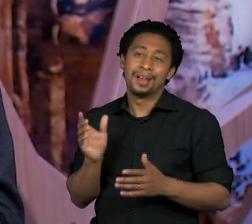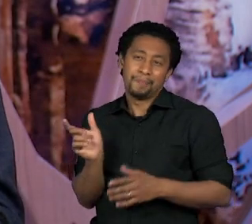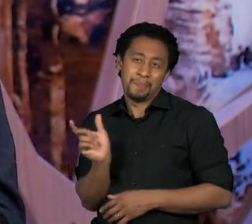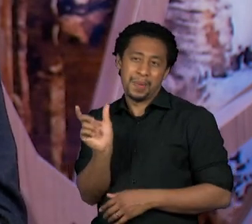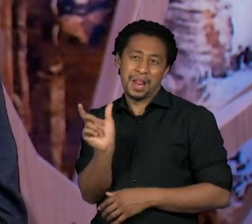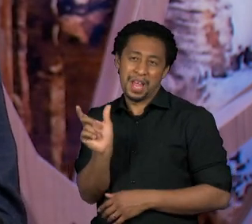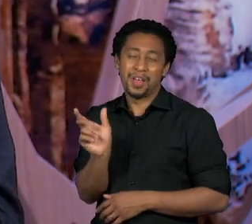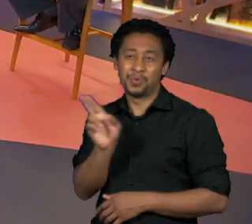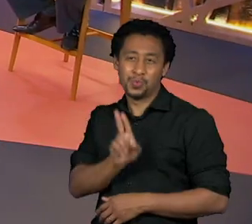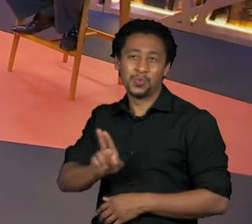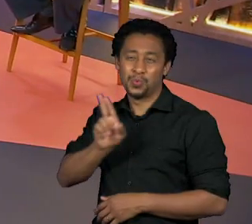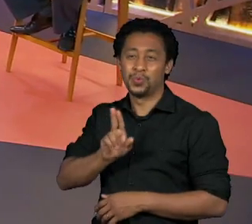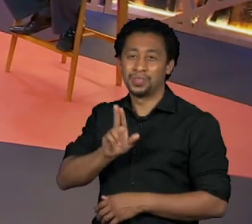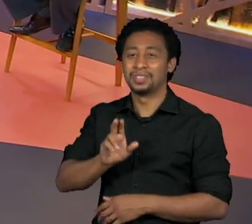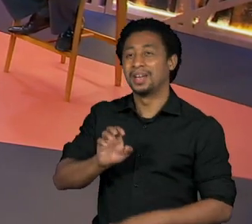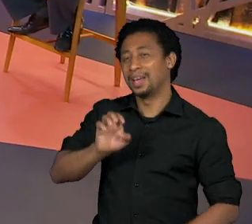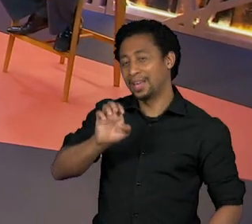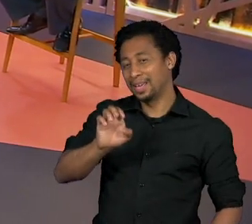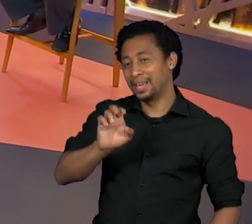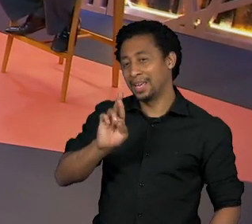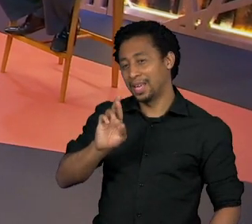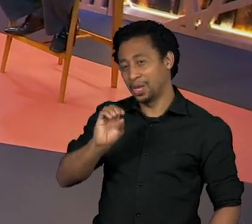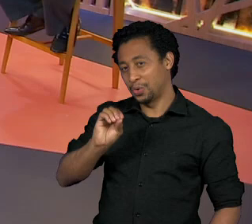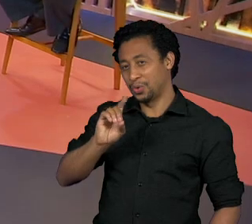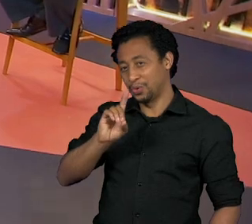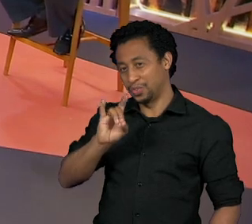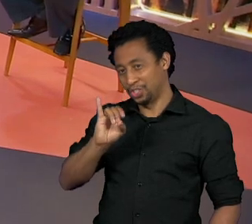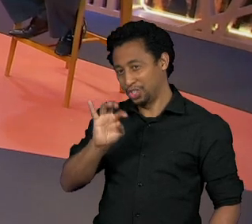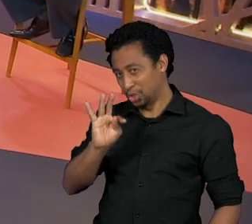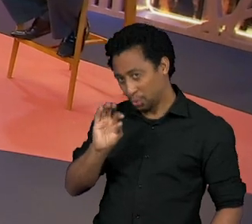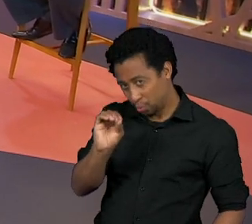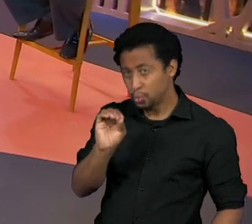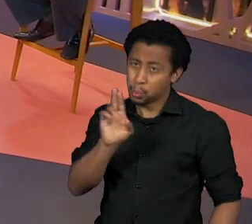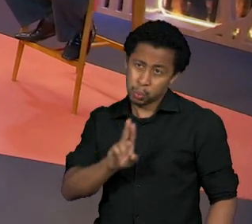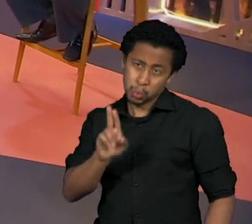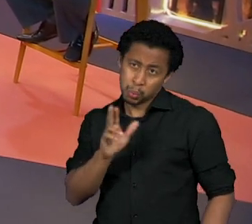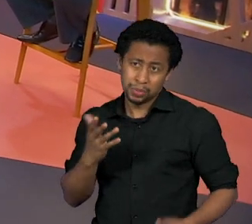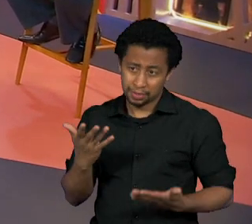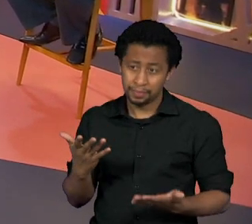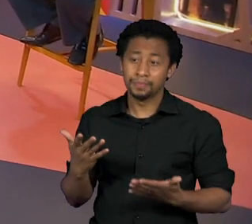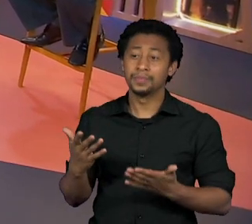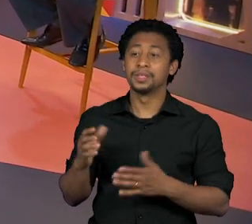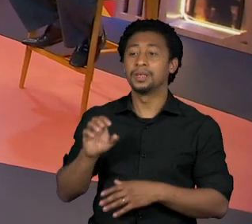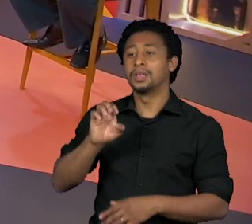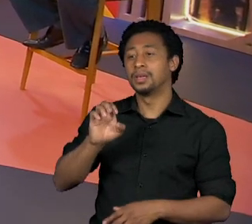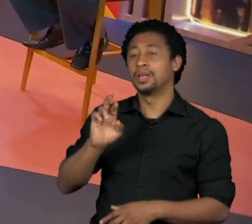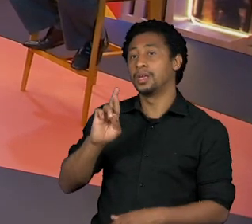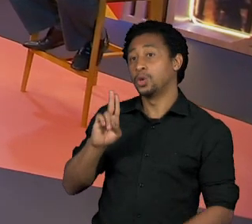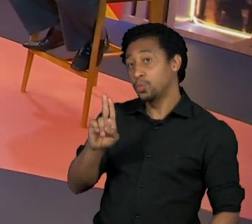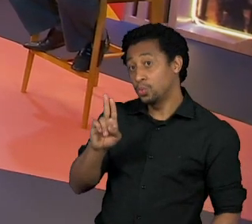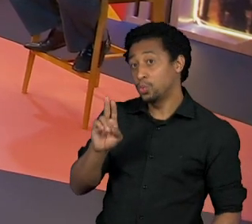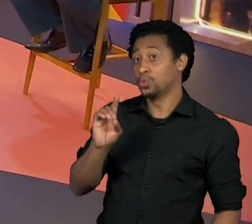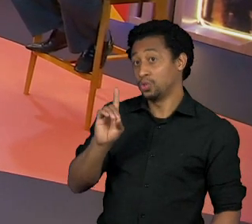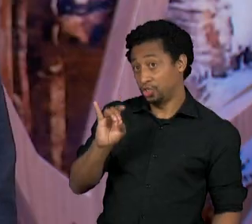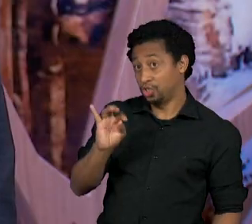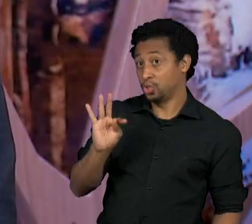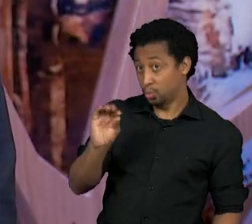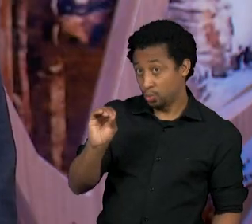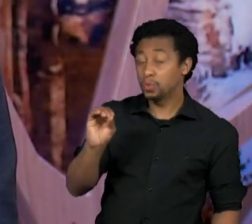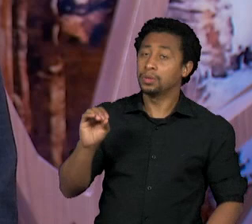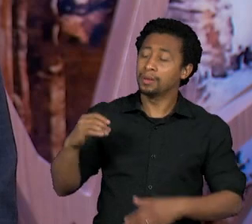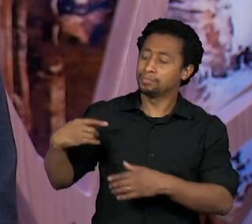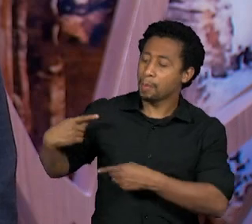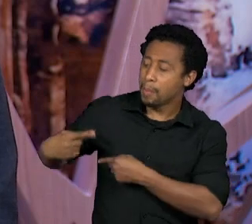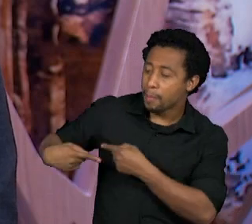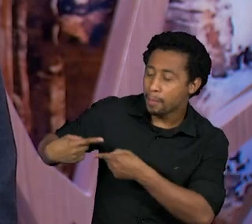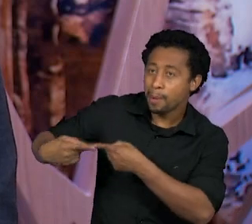né? Que perpassa o tempo e continua aí. Mas, se você me permite, eu queria